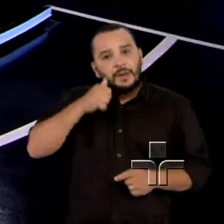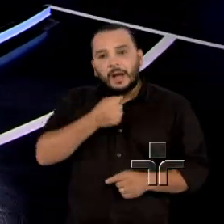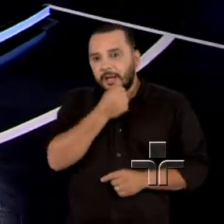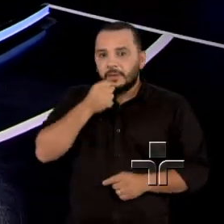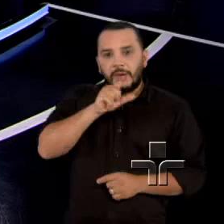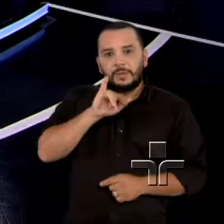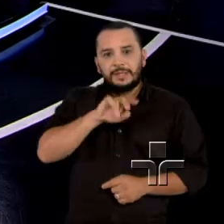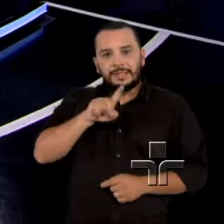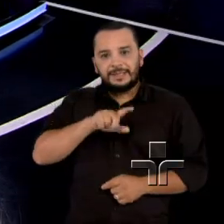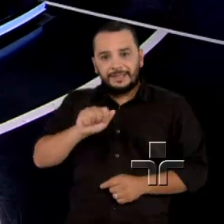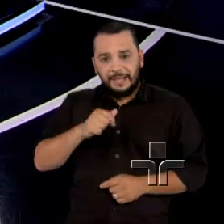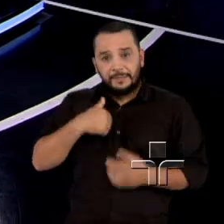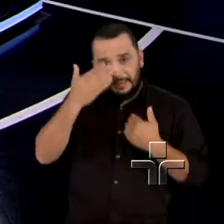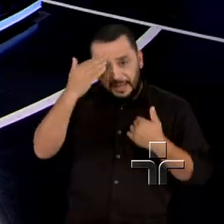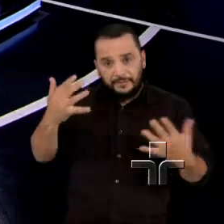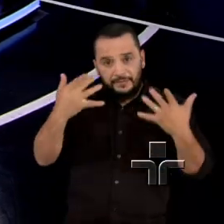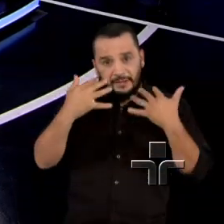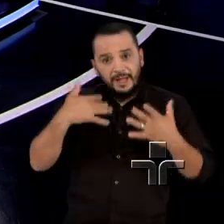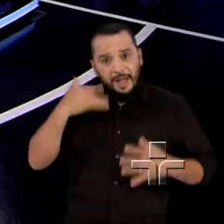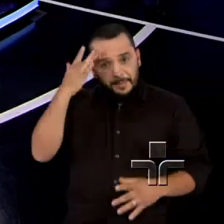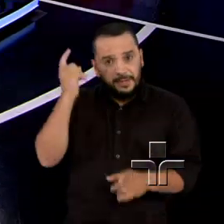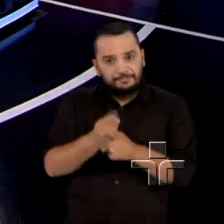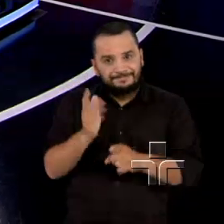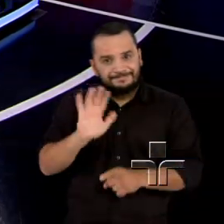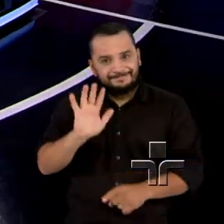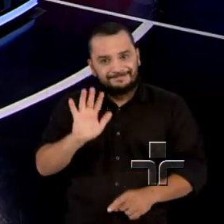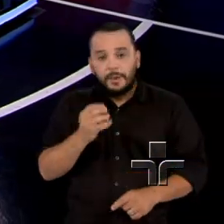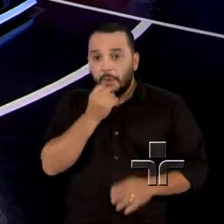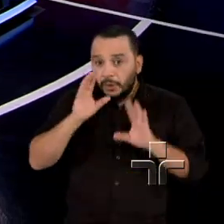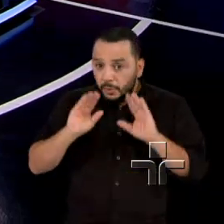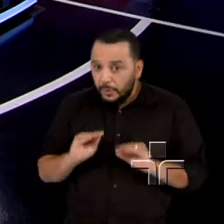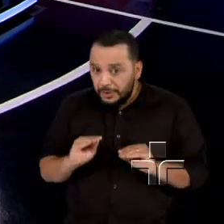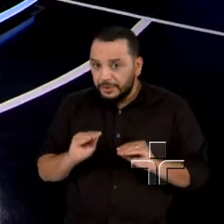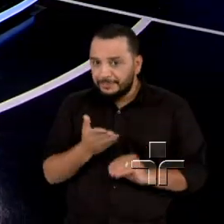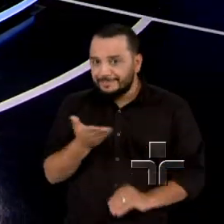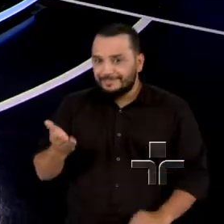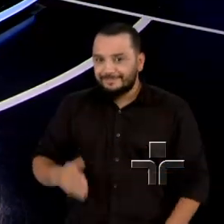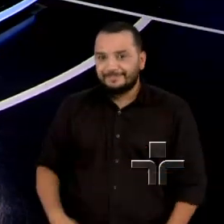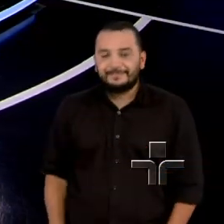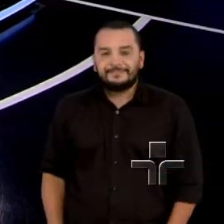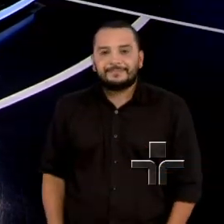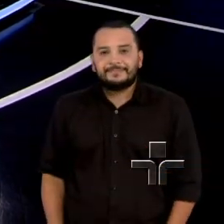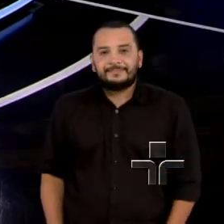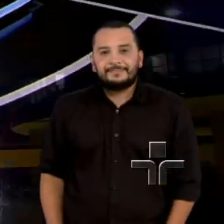Luísa Sonza. Obrigada pela companhia e até amanhã. Uma ótima noite para você.